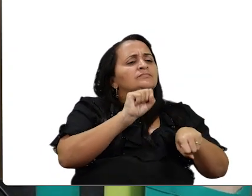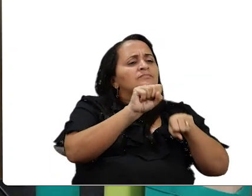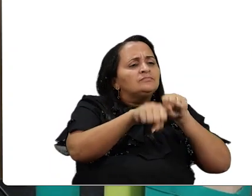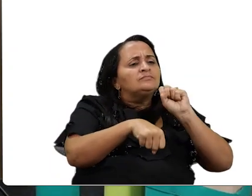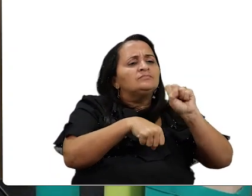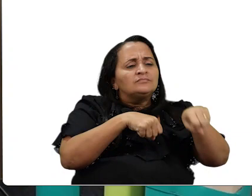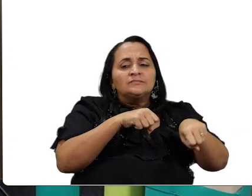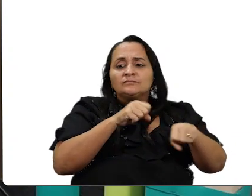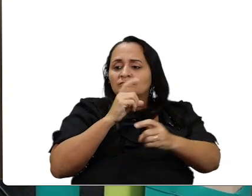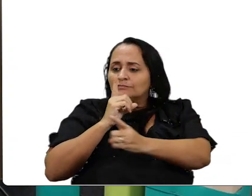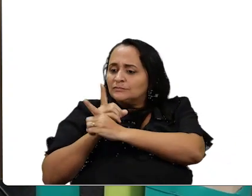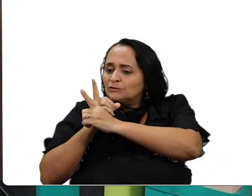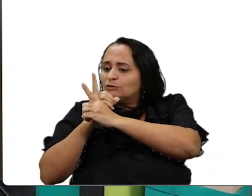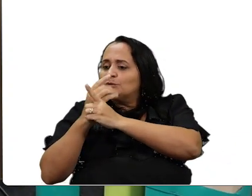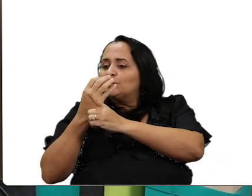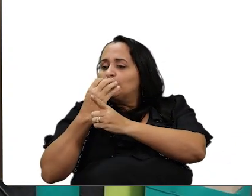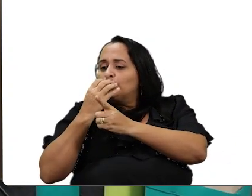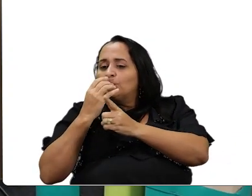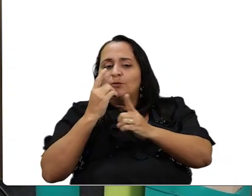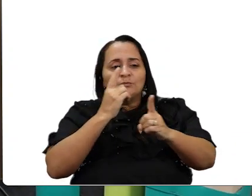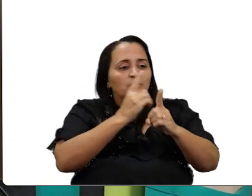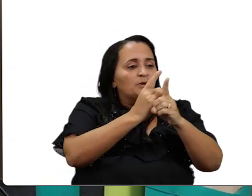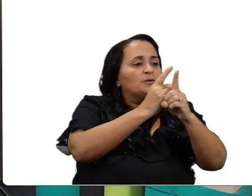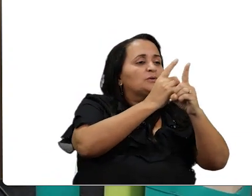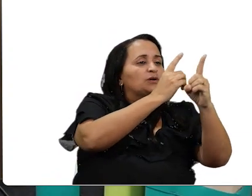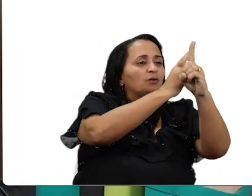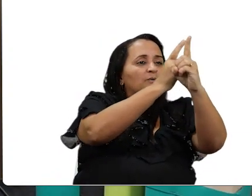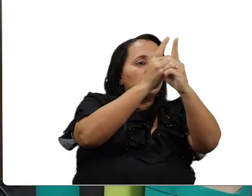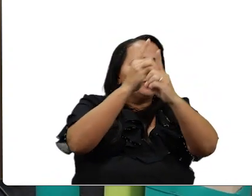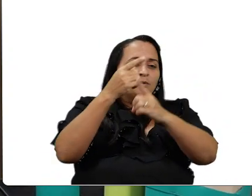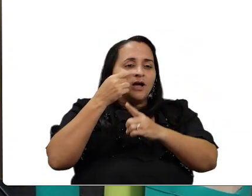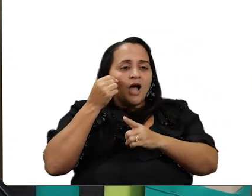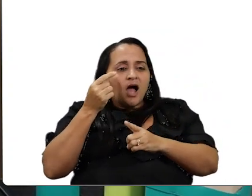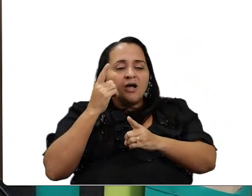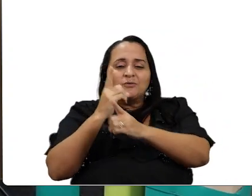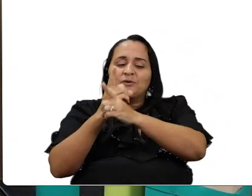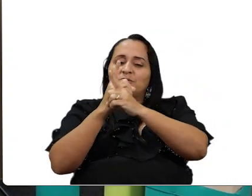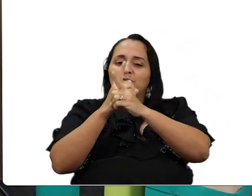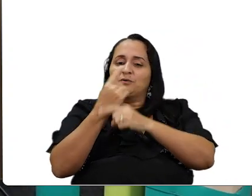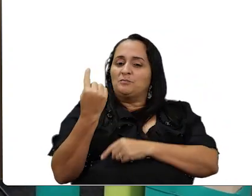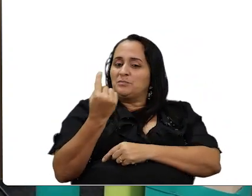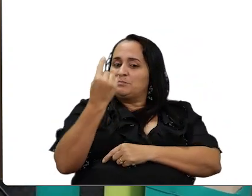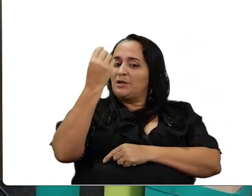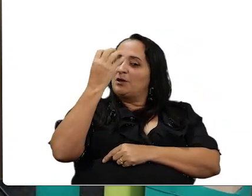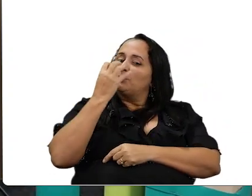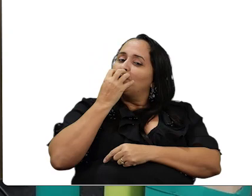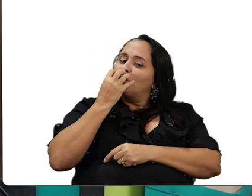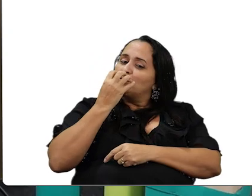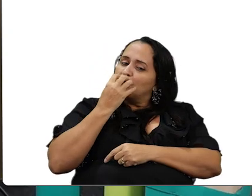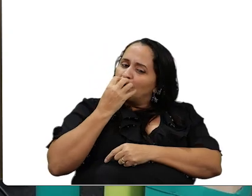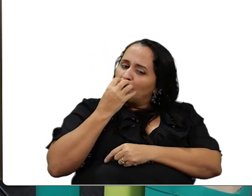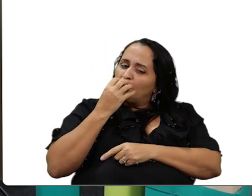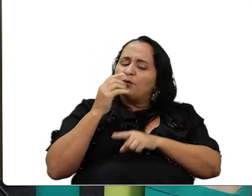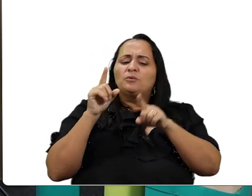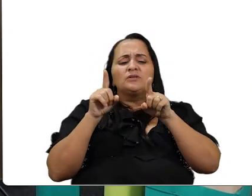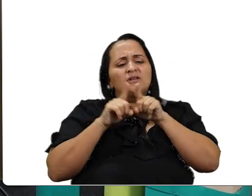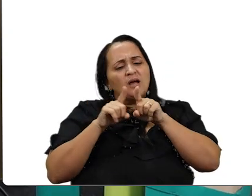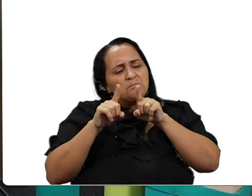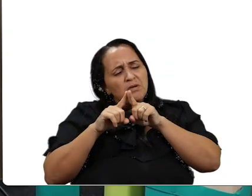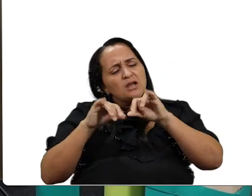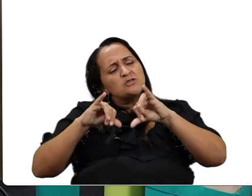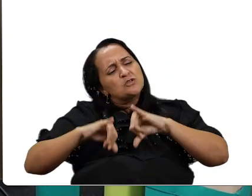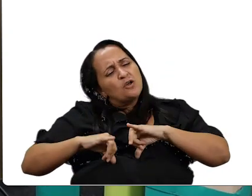outros personagens. Bem, ele encontrou primeiro o cachorro, que também tinha passado